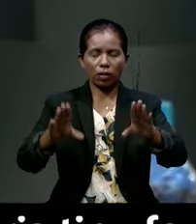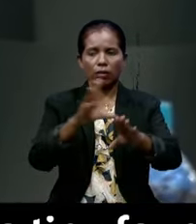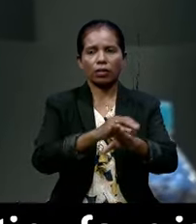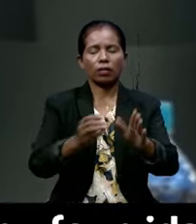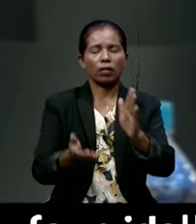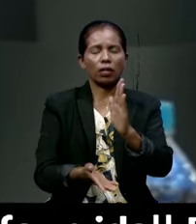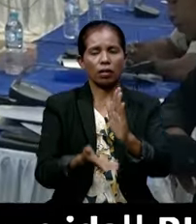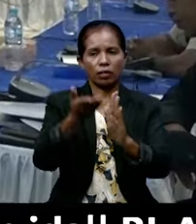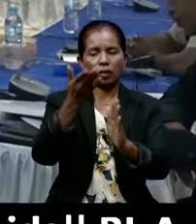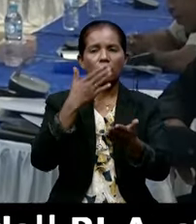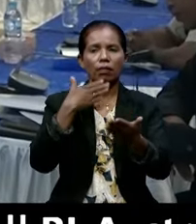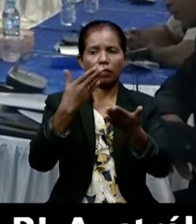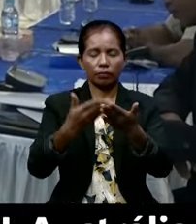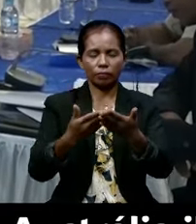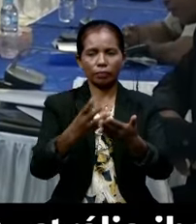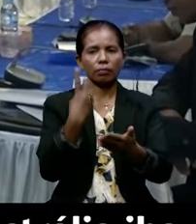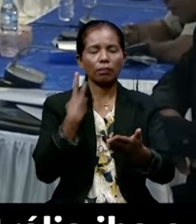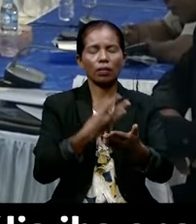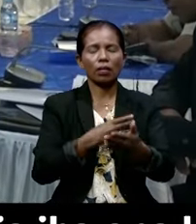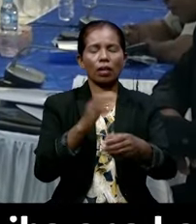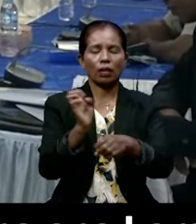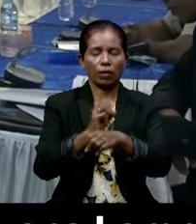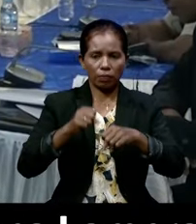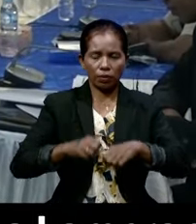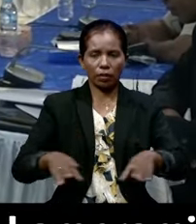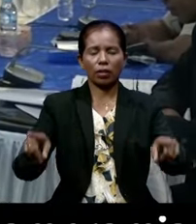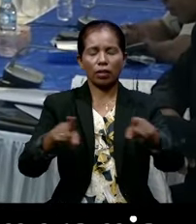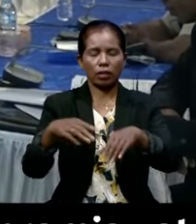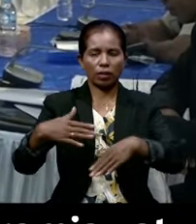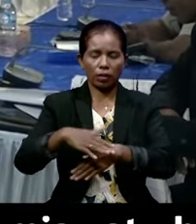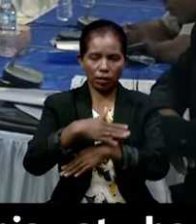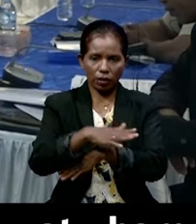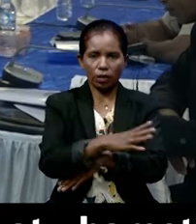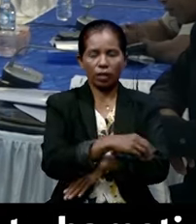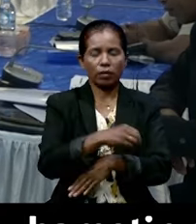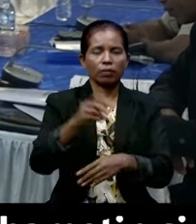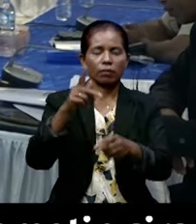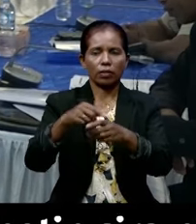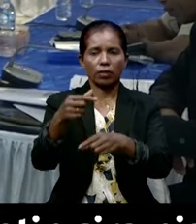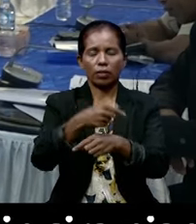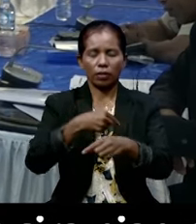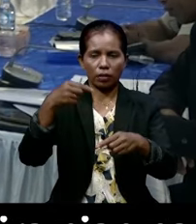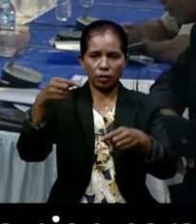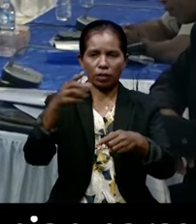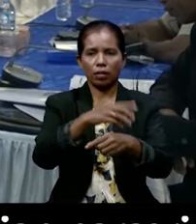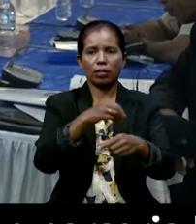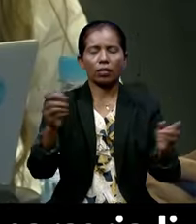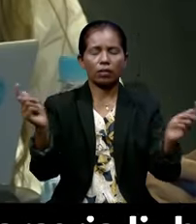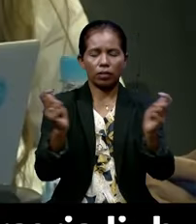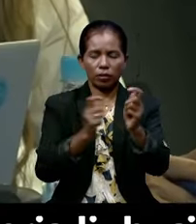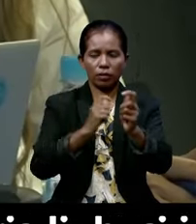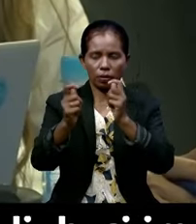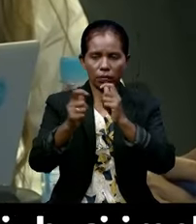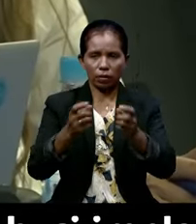isso a sustentabilidade da tradicional economia TASI Hanesan, pesca, extração petróleo no gás, offshore, transporte